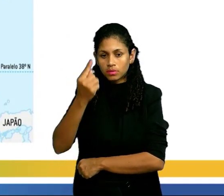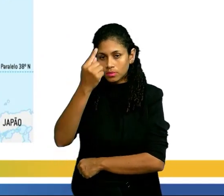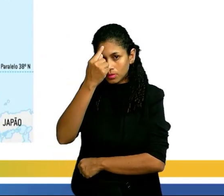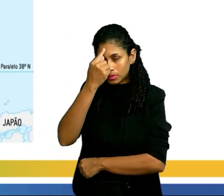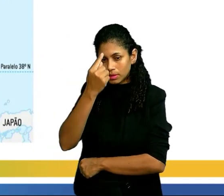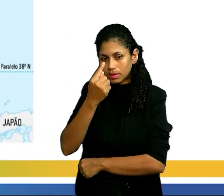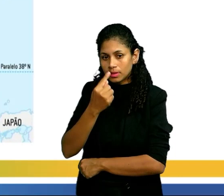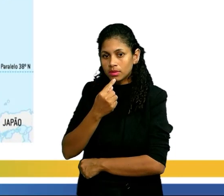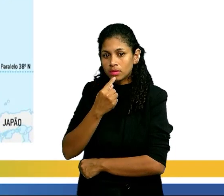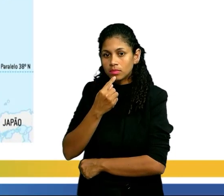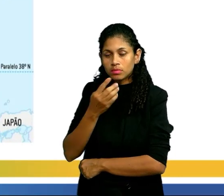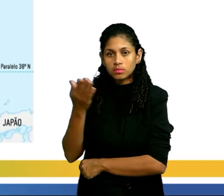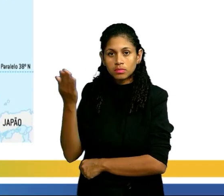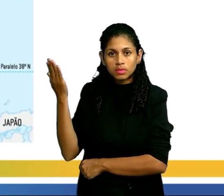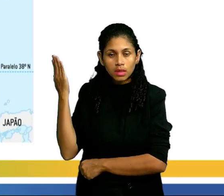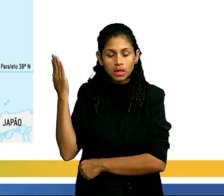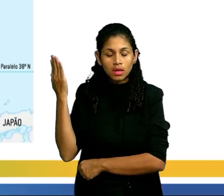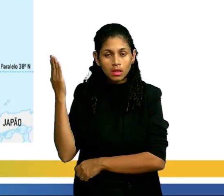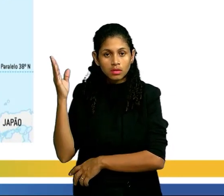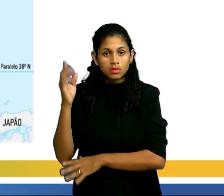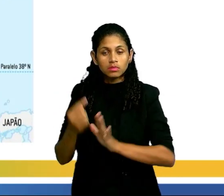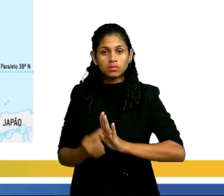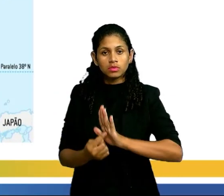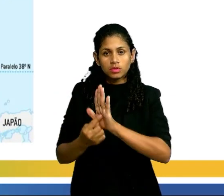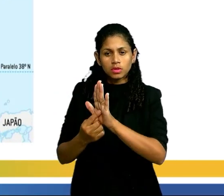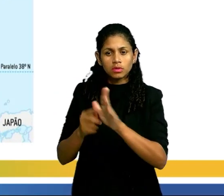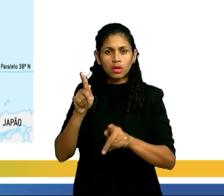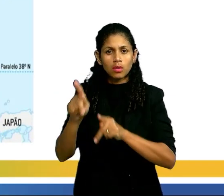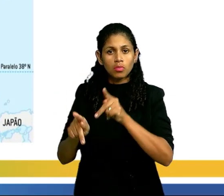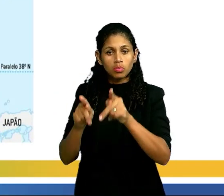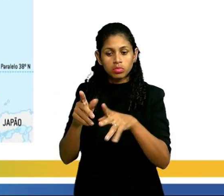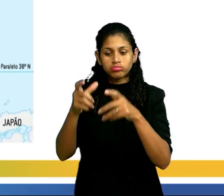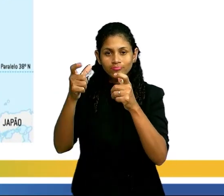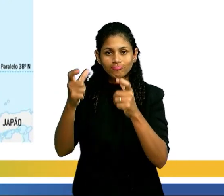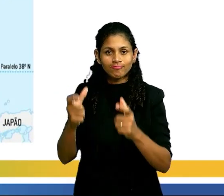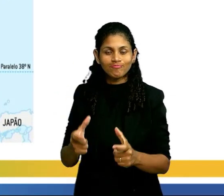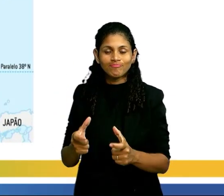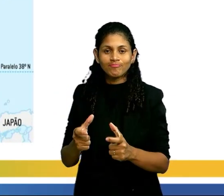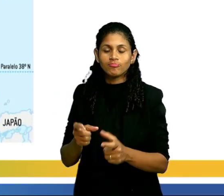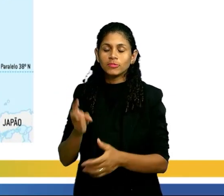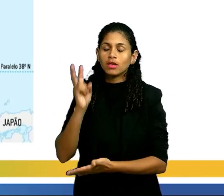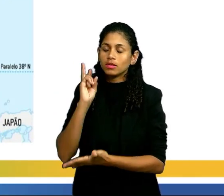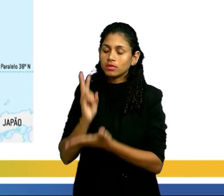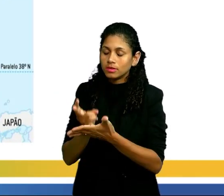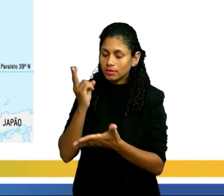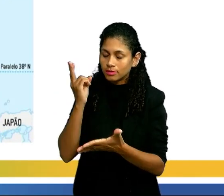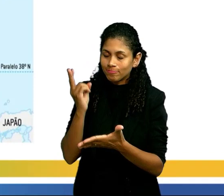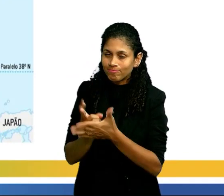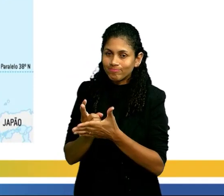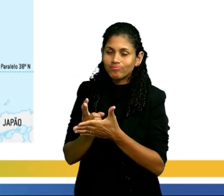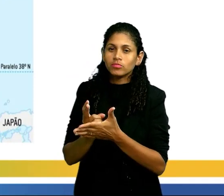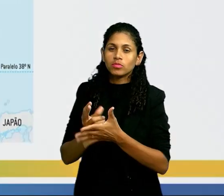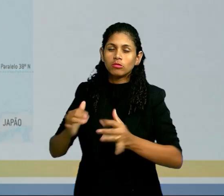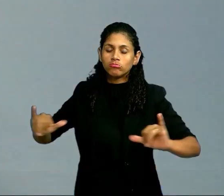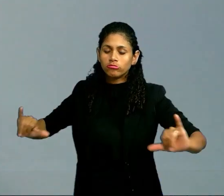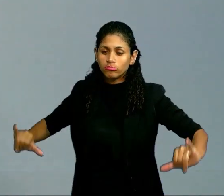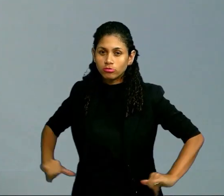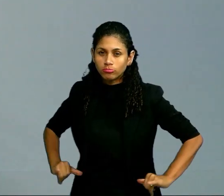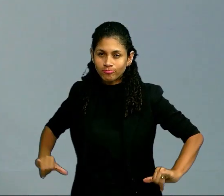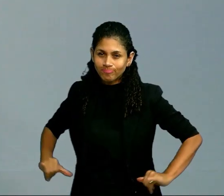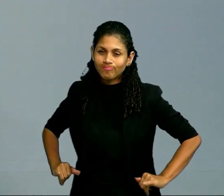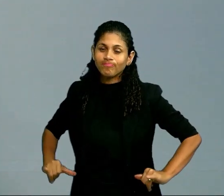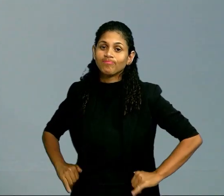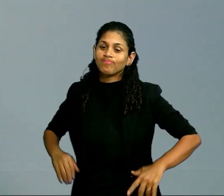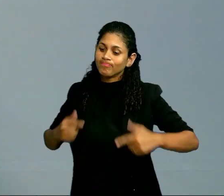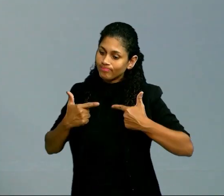episódio, mostrando que a população local sempre é a que mais sofre com esse tipo de conflito.